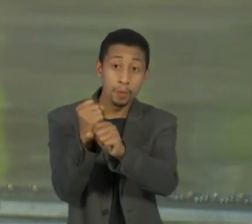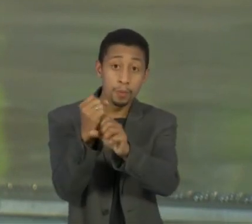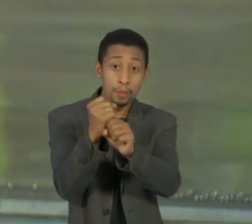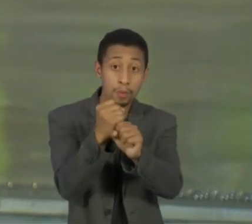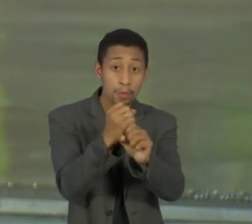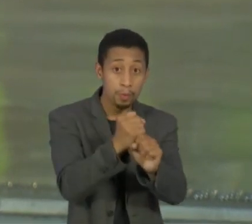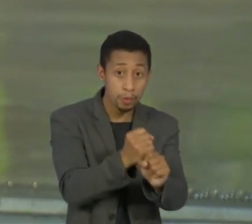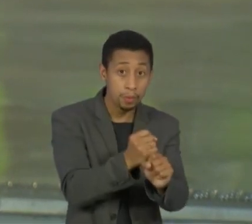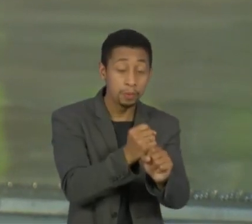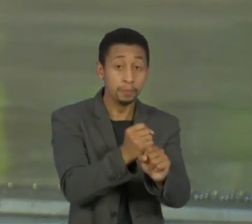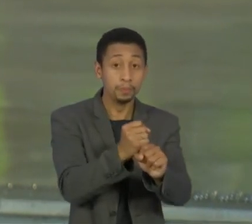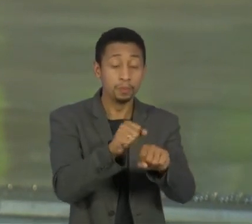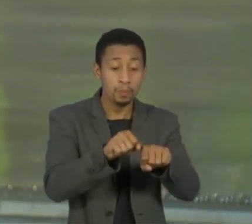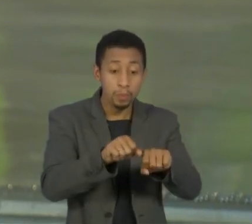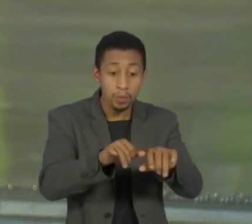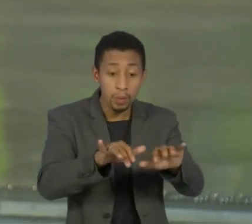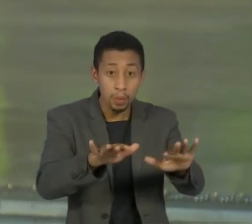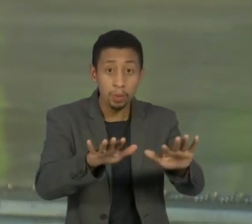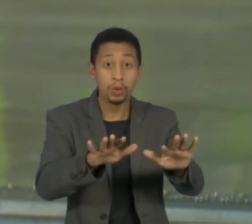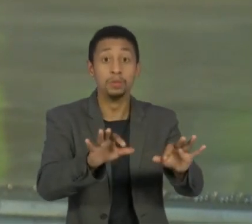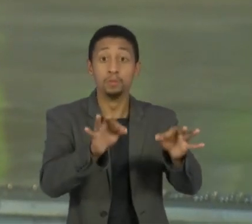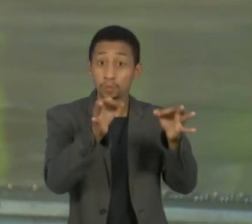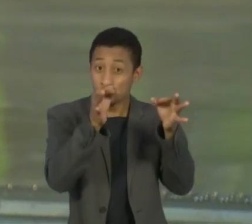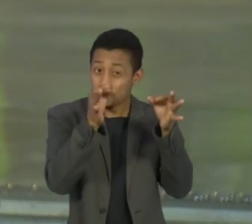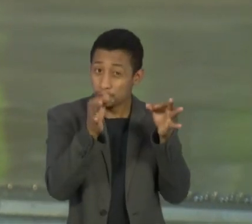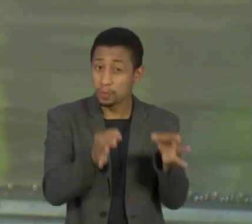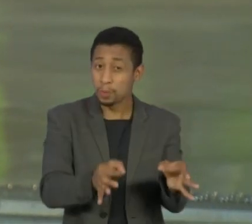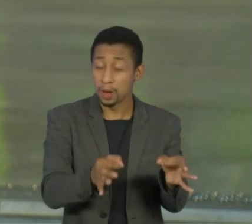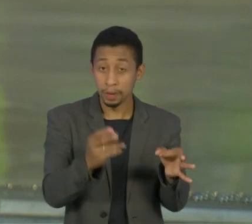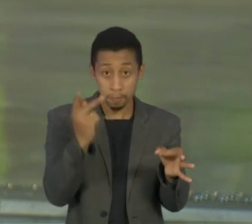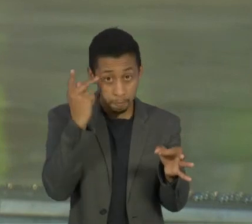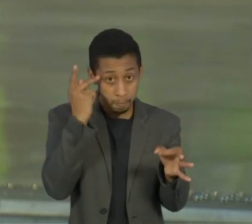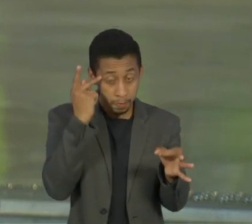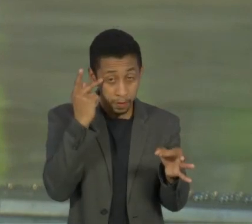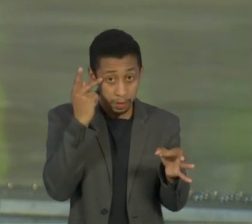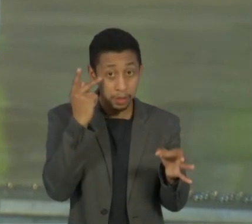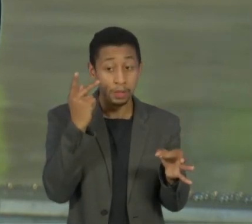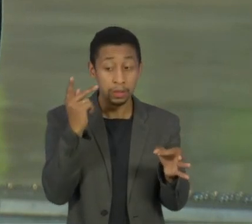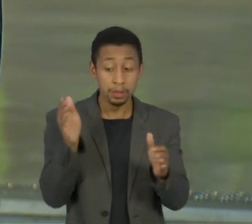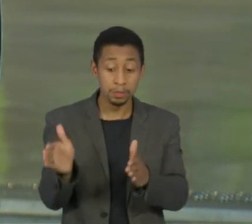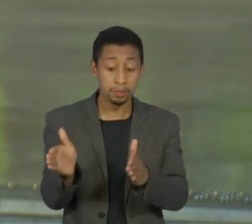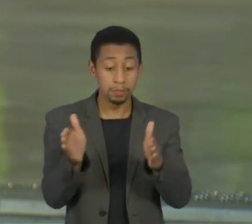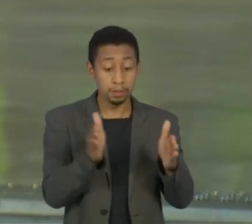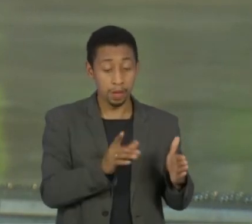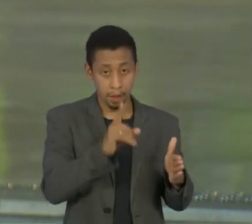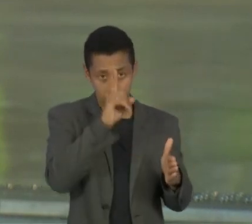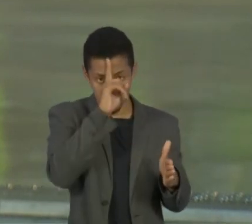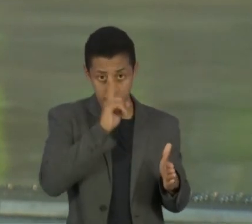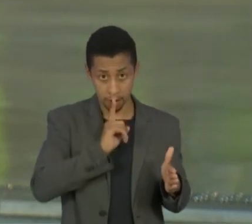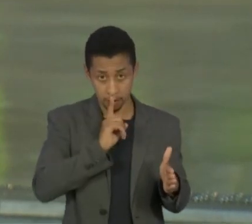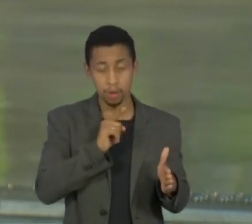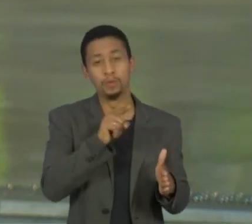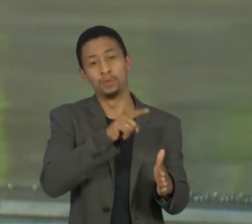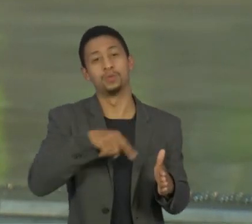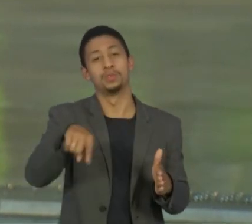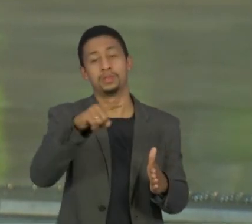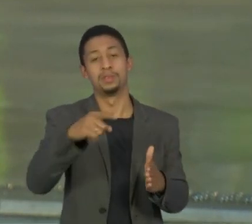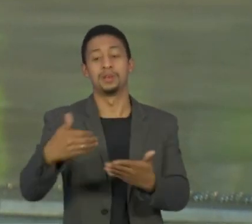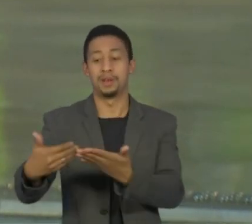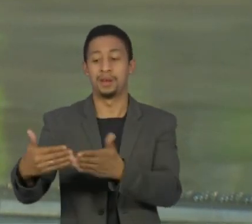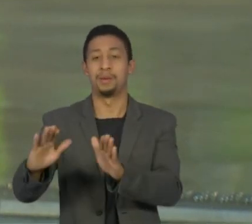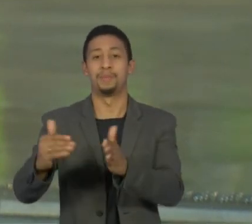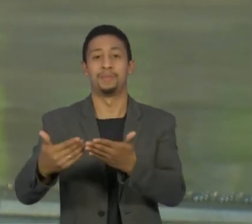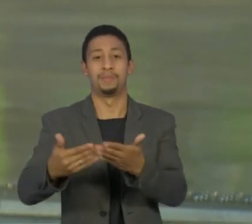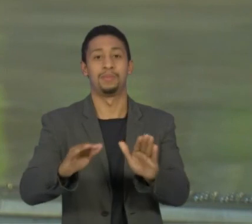que vem confirmar o município na fase 3 amarela, eles vão poder reabrir a partir